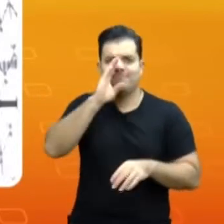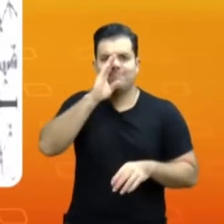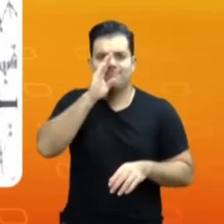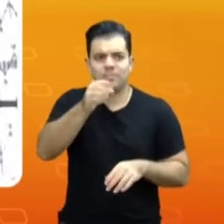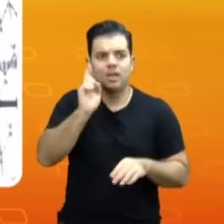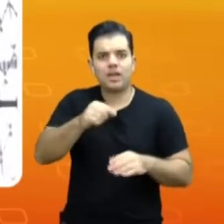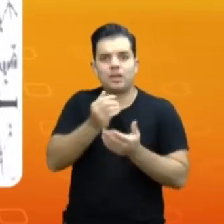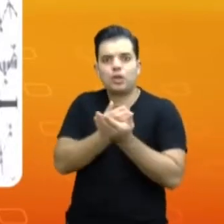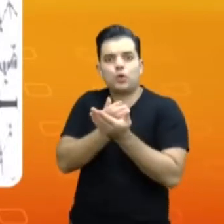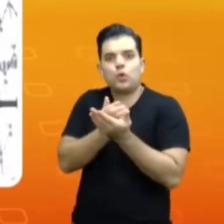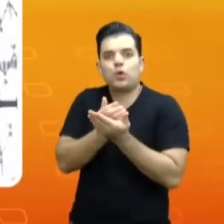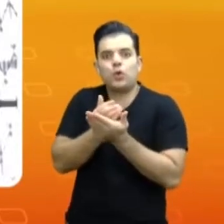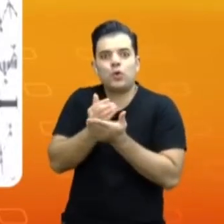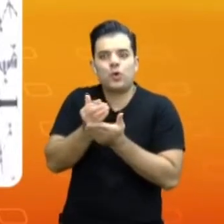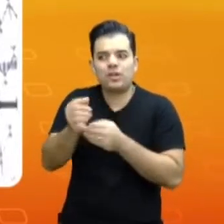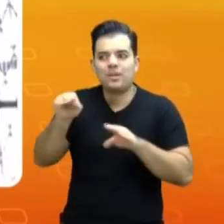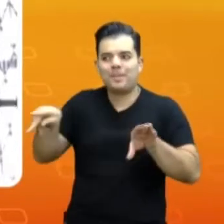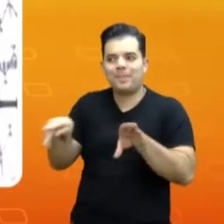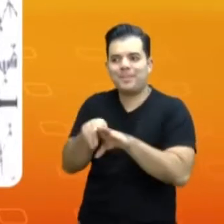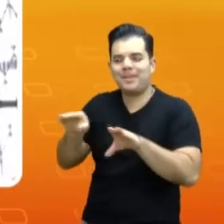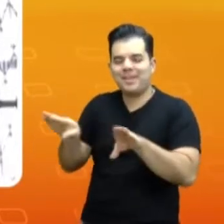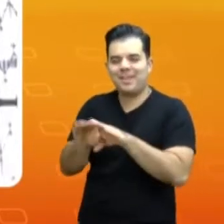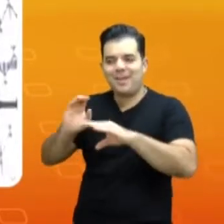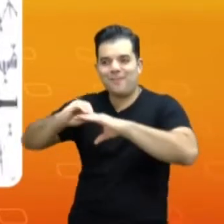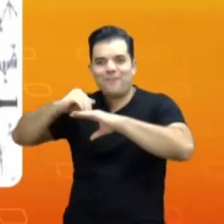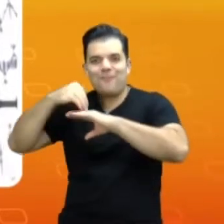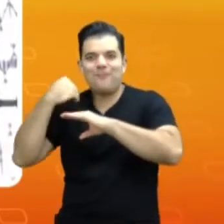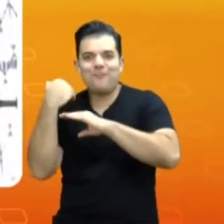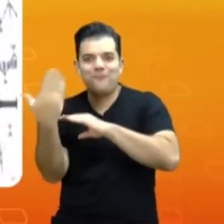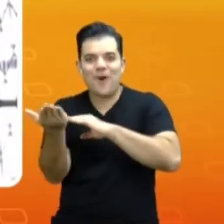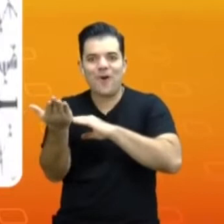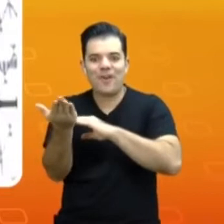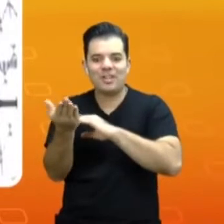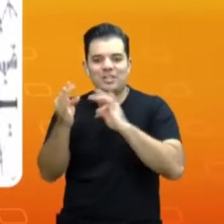naquelas entradas que eles faziam fora